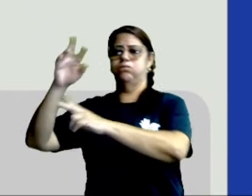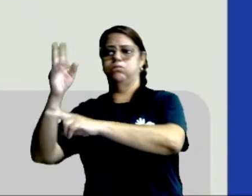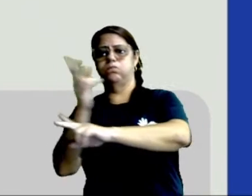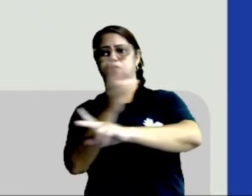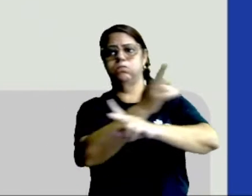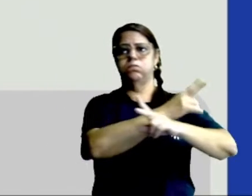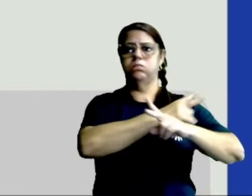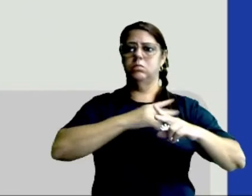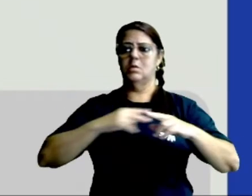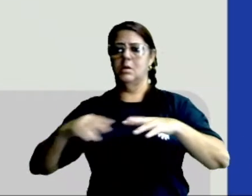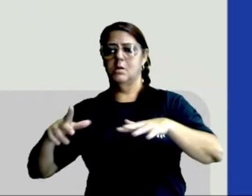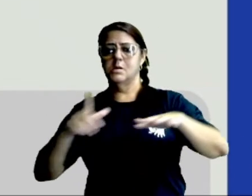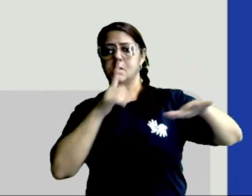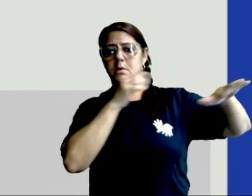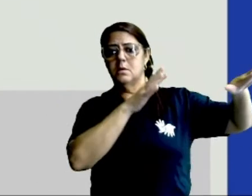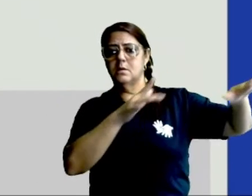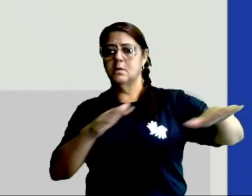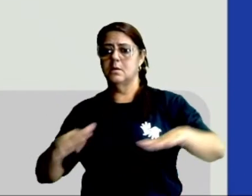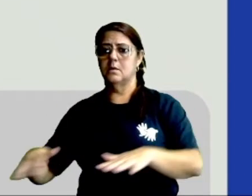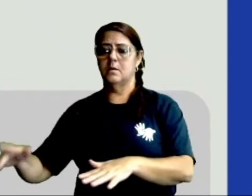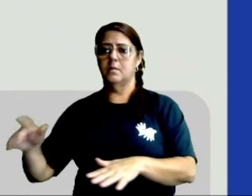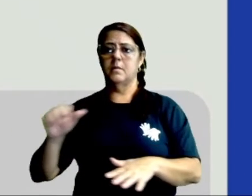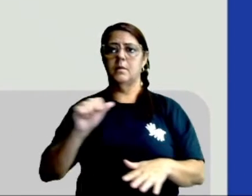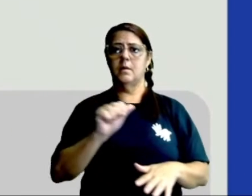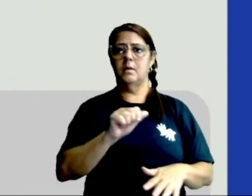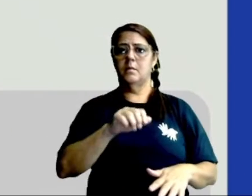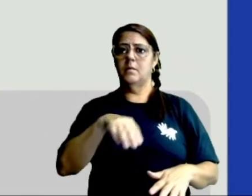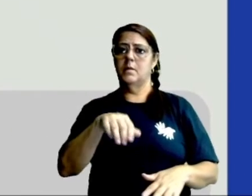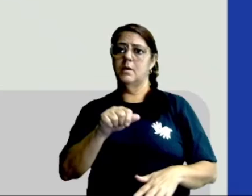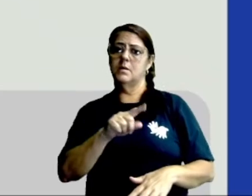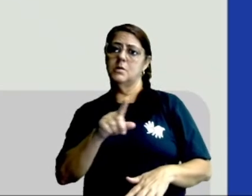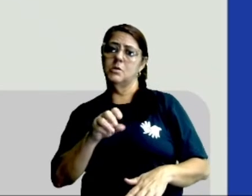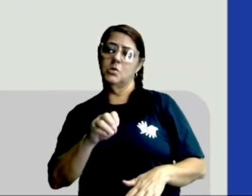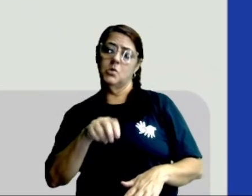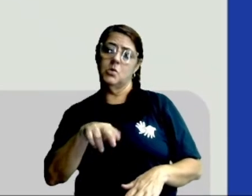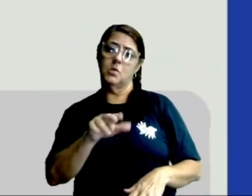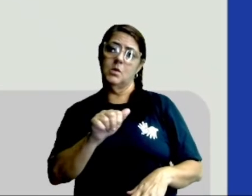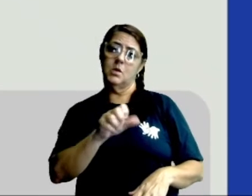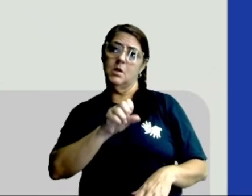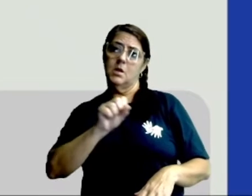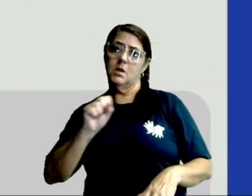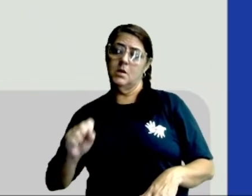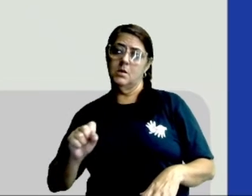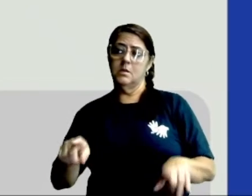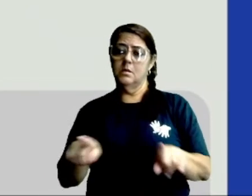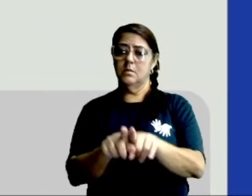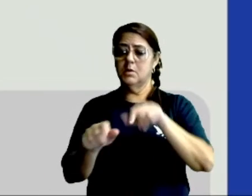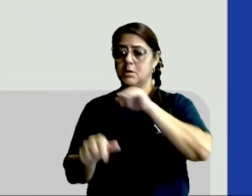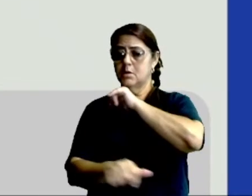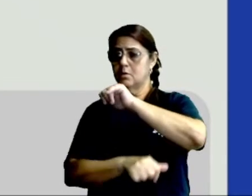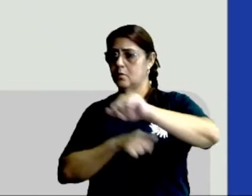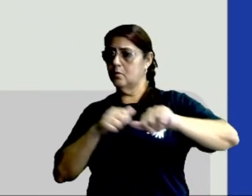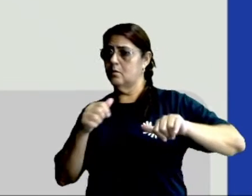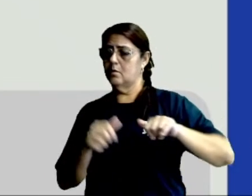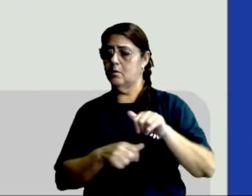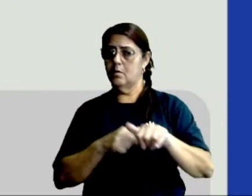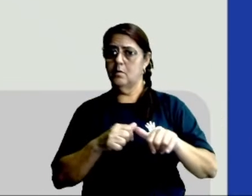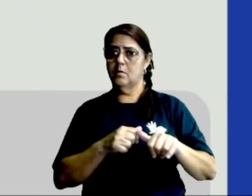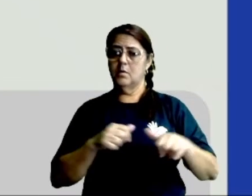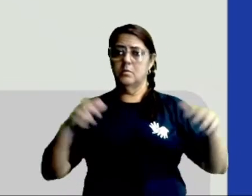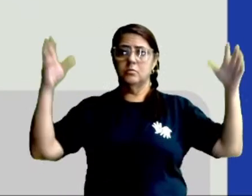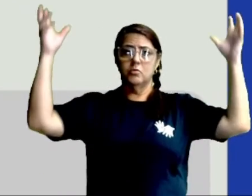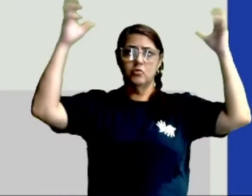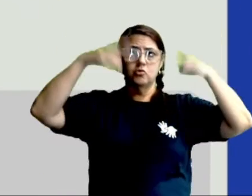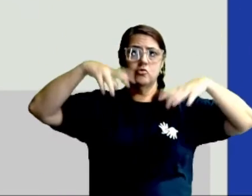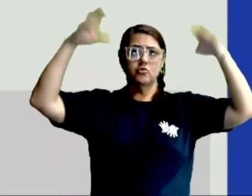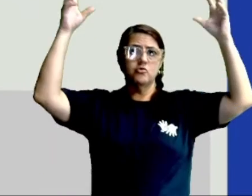que é evaporado pelo Oceano Atlântico para a Amazônia. Parte desse vapor se condensa, transforma-se em líquido e se precipita sob a